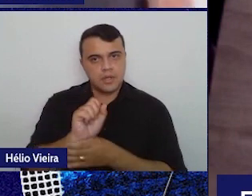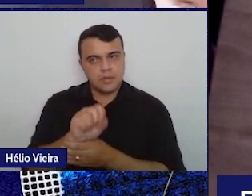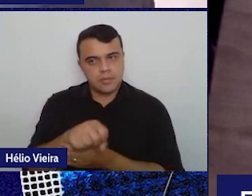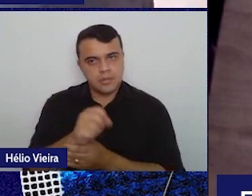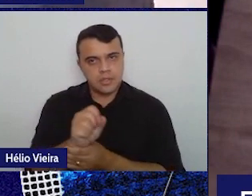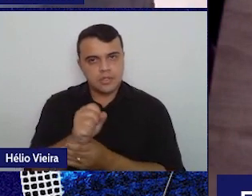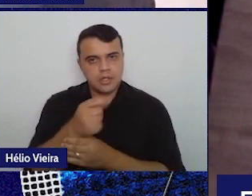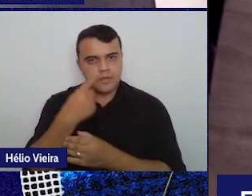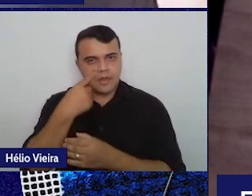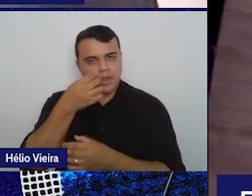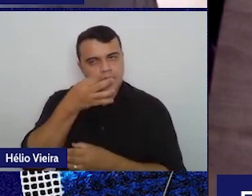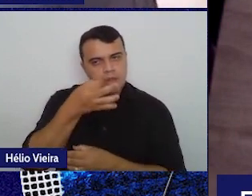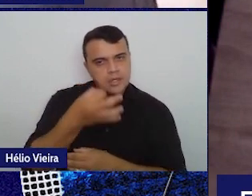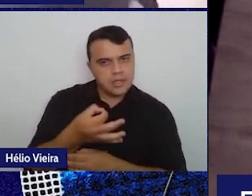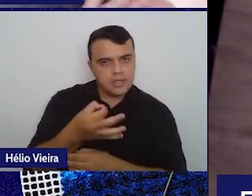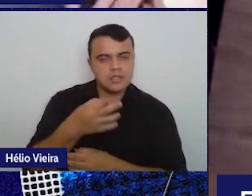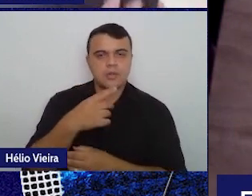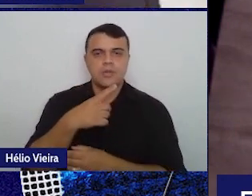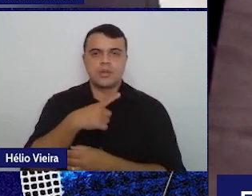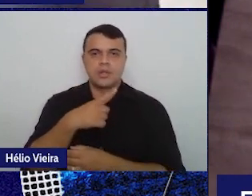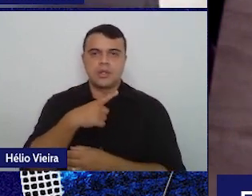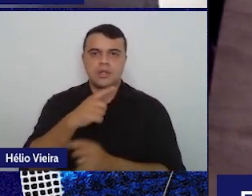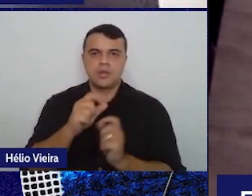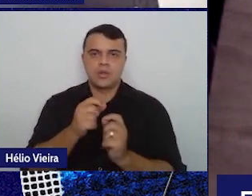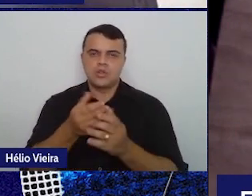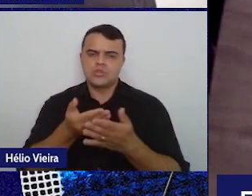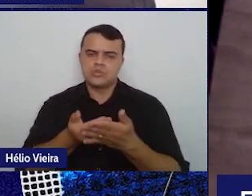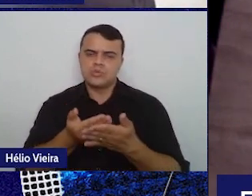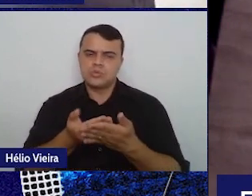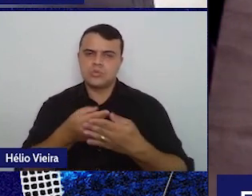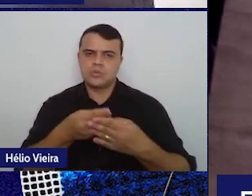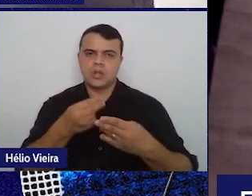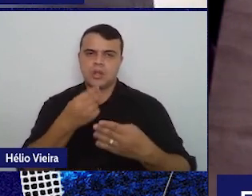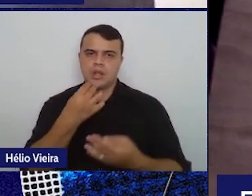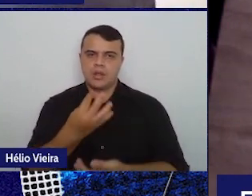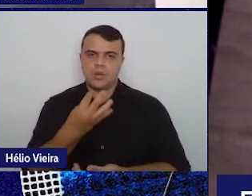atenção, concentração, o próprio estudo das cores,